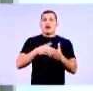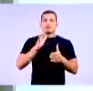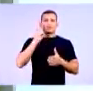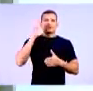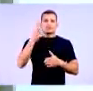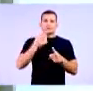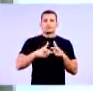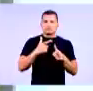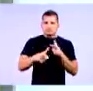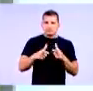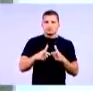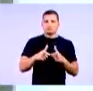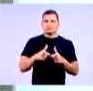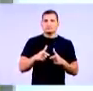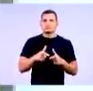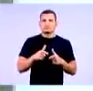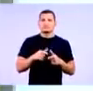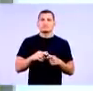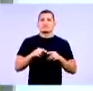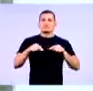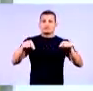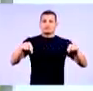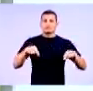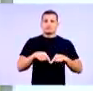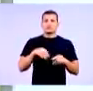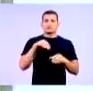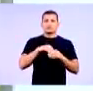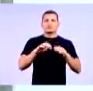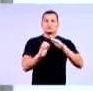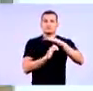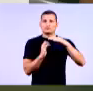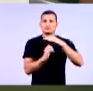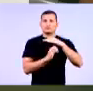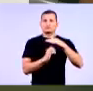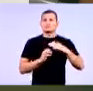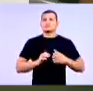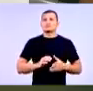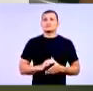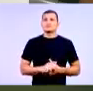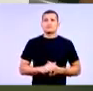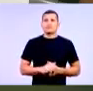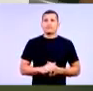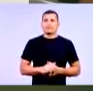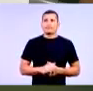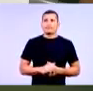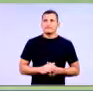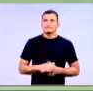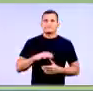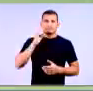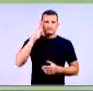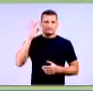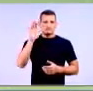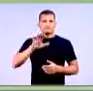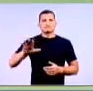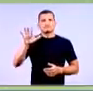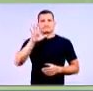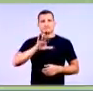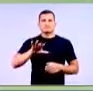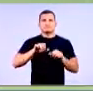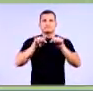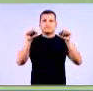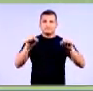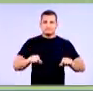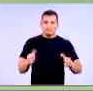aquela demanda de determinados setores dentro de uma empresa, ok? Seguindo, então, falamos da teoria geral de sistema, agora um conteúdo